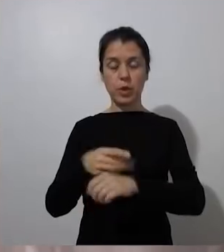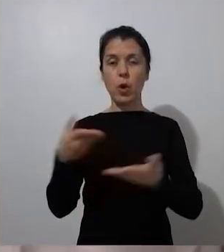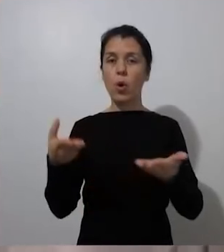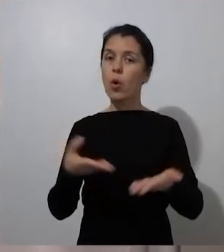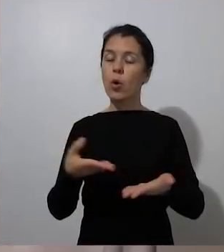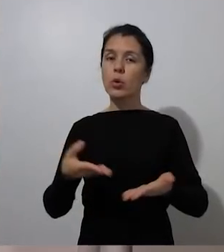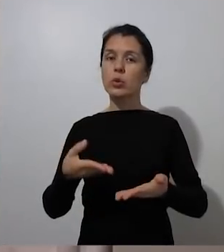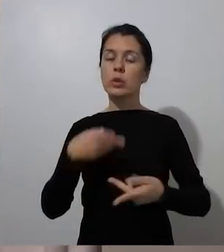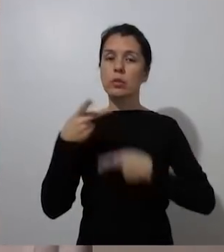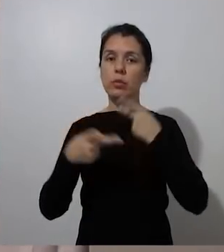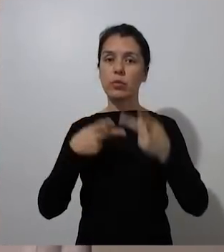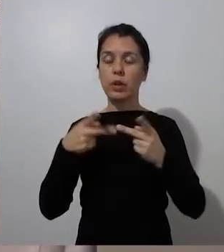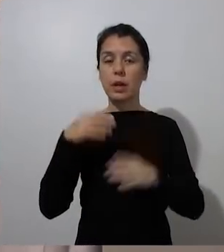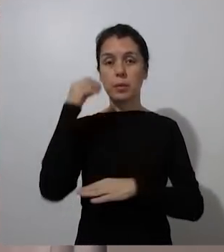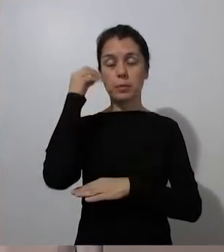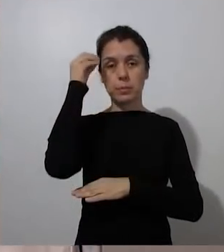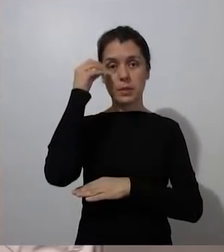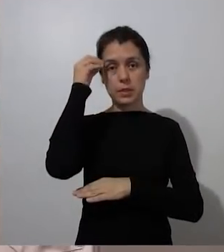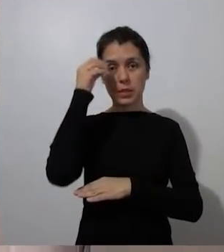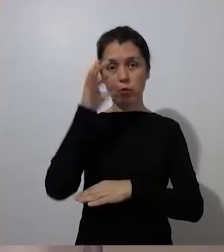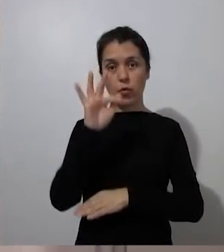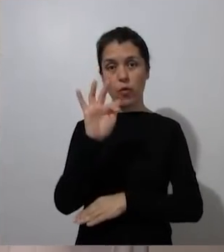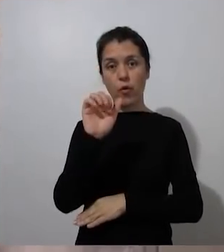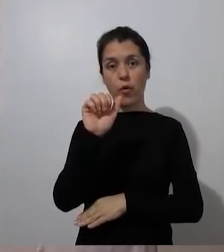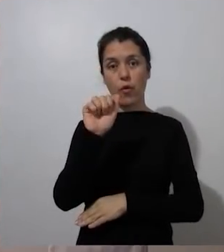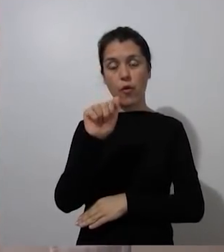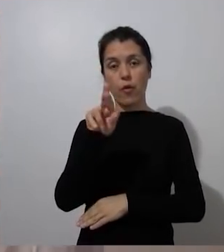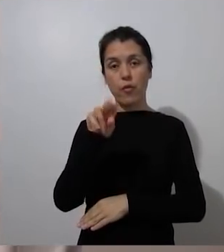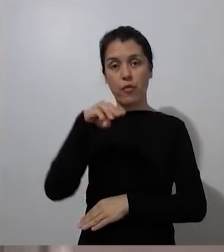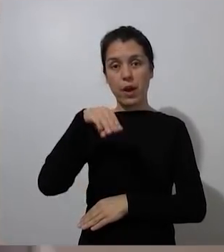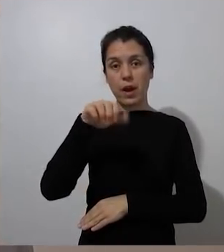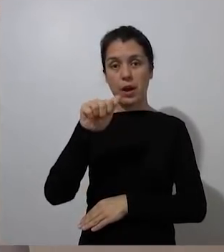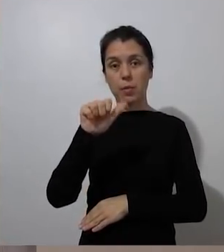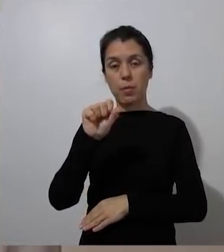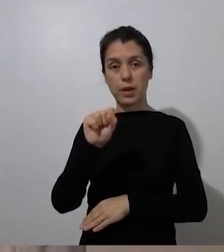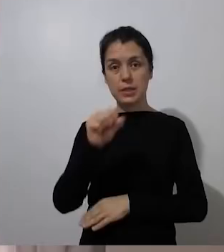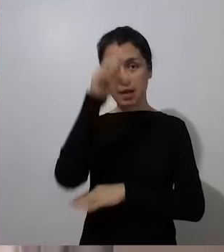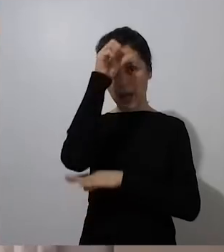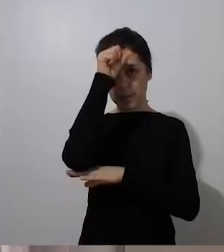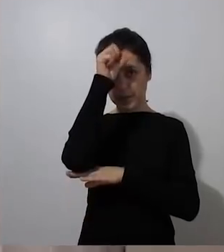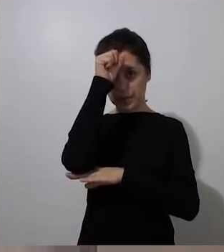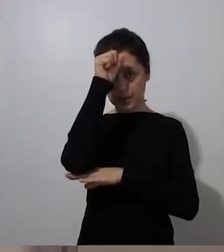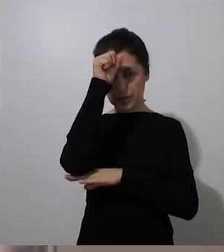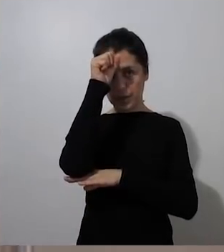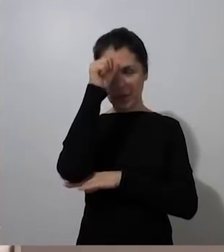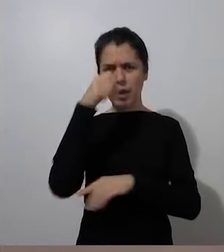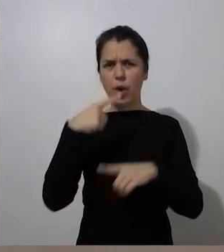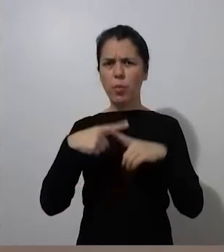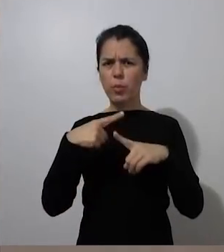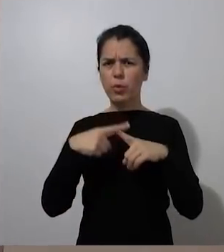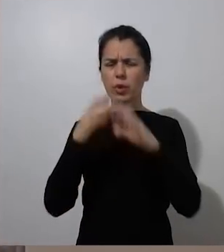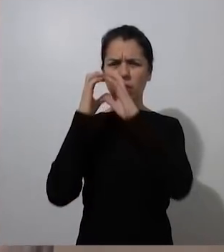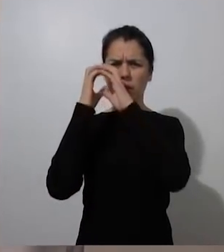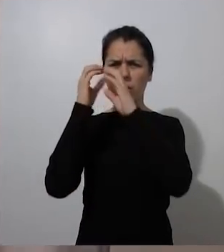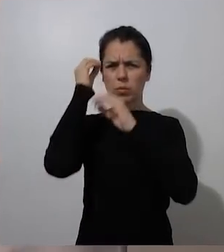com vocês hoje sobre psicofármacos e aprendizagem. Sempre eu ouço me perguntarem, professor, mas por que